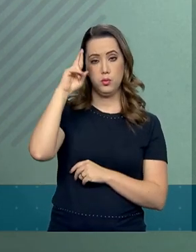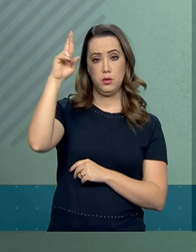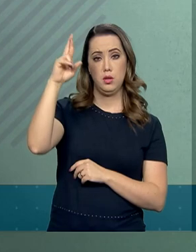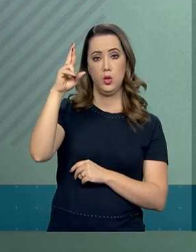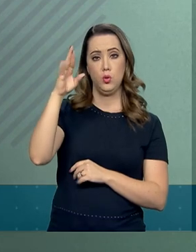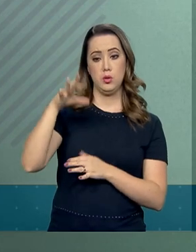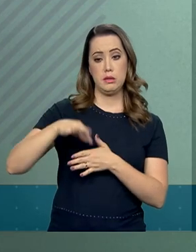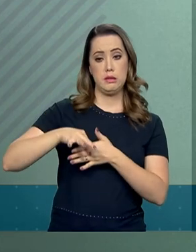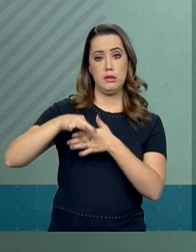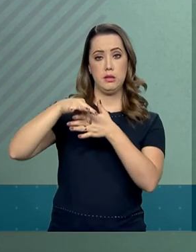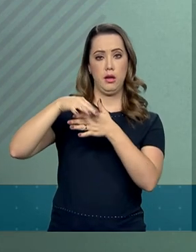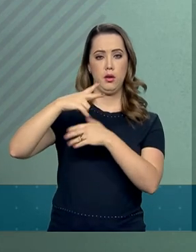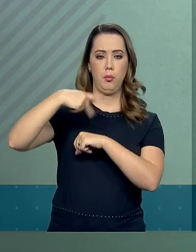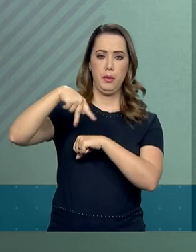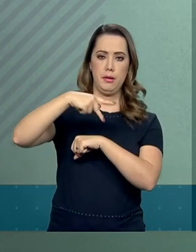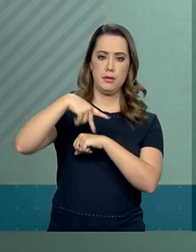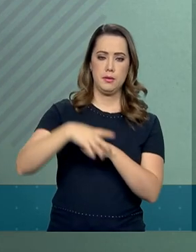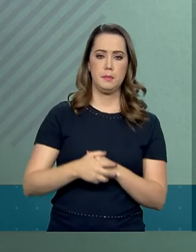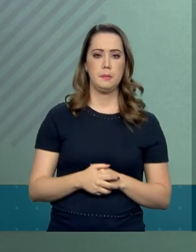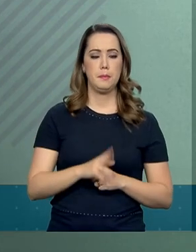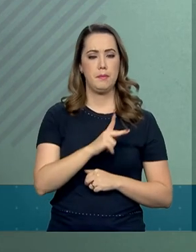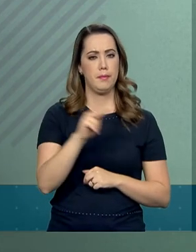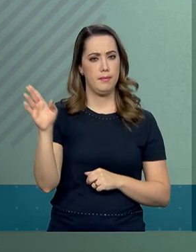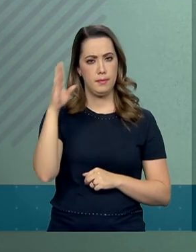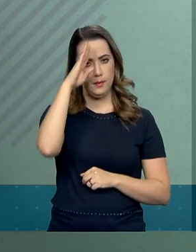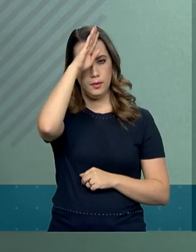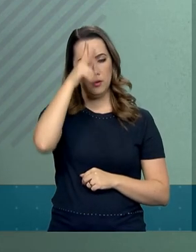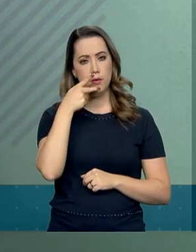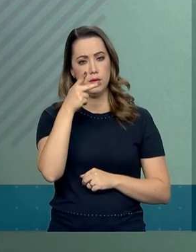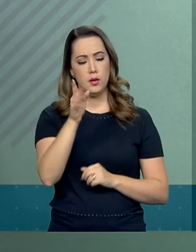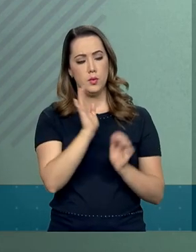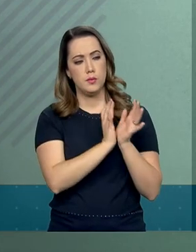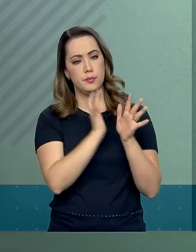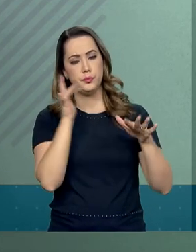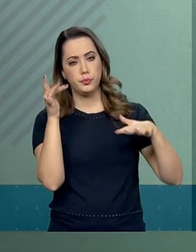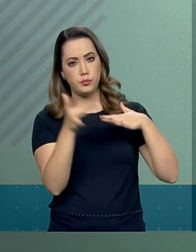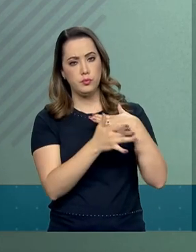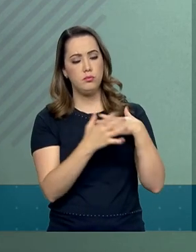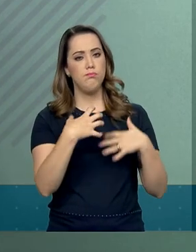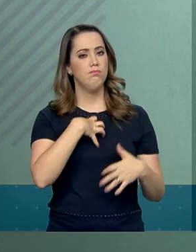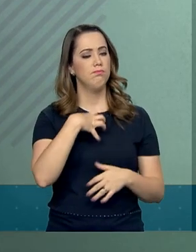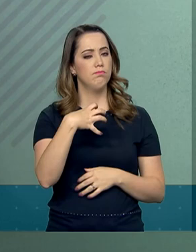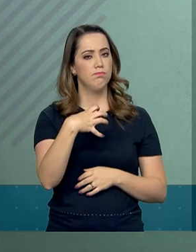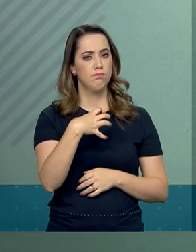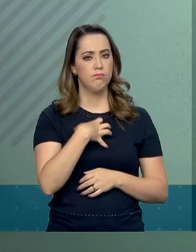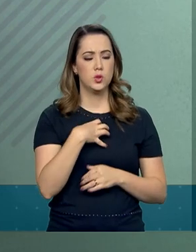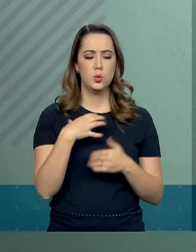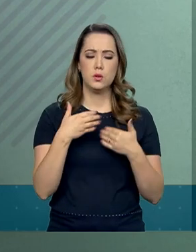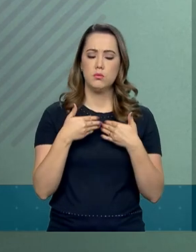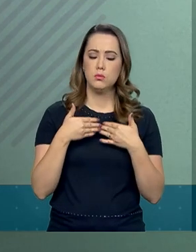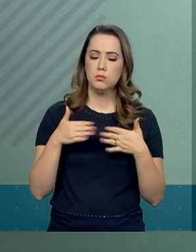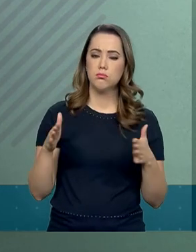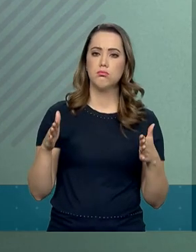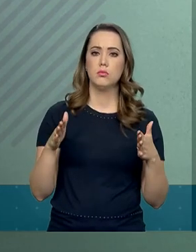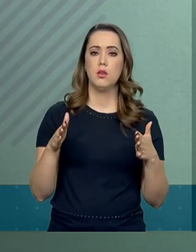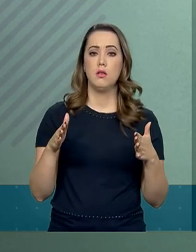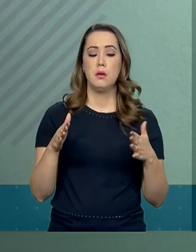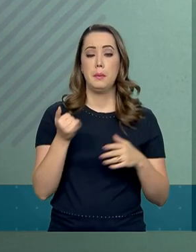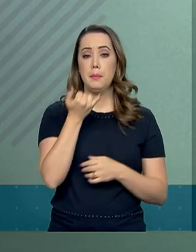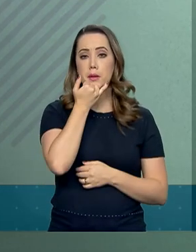o presidente destacou nesta mídia social seu sentimento abro aspas